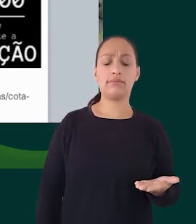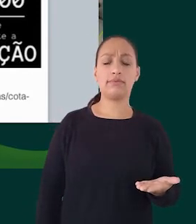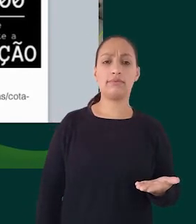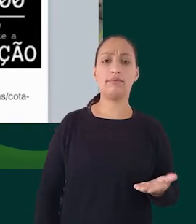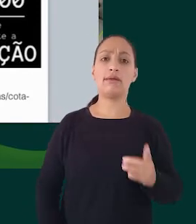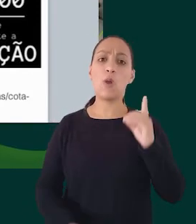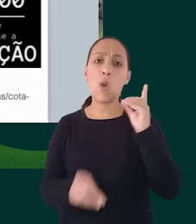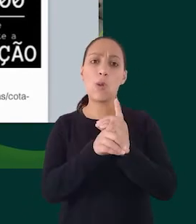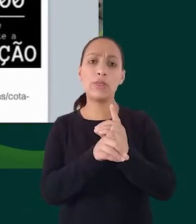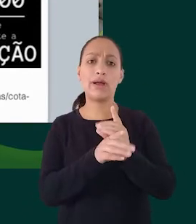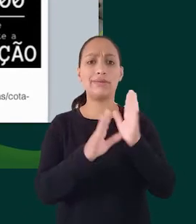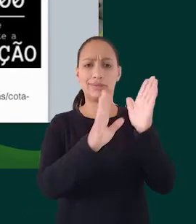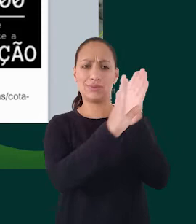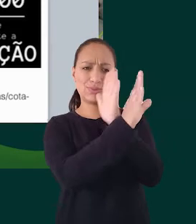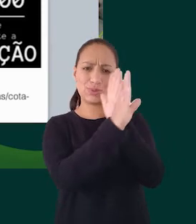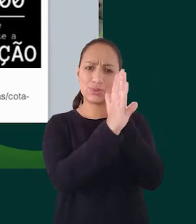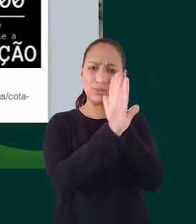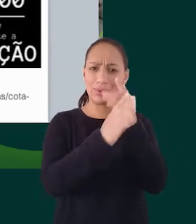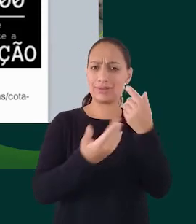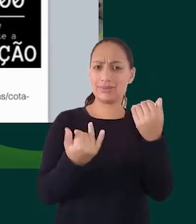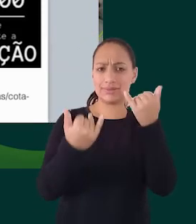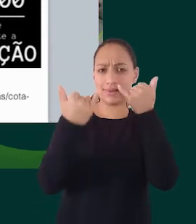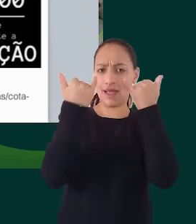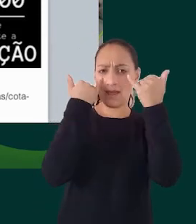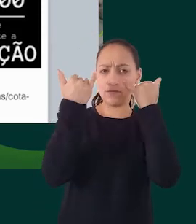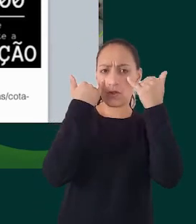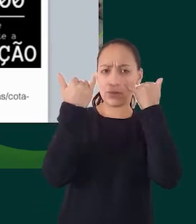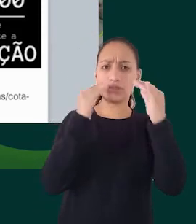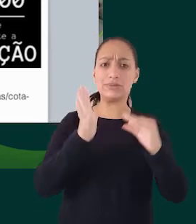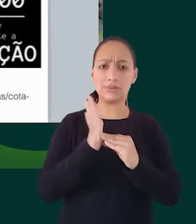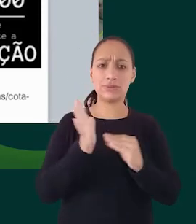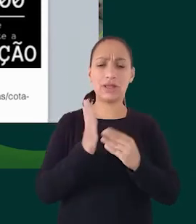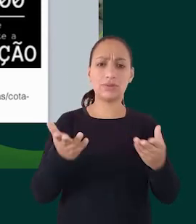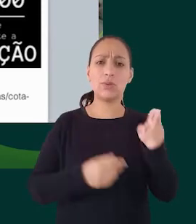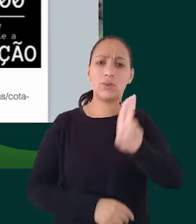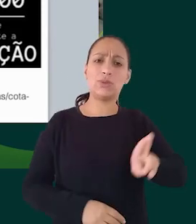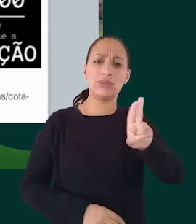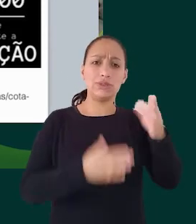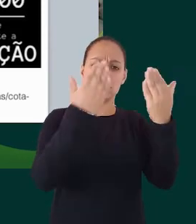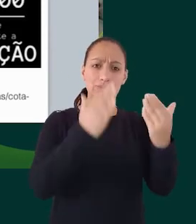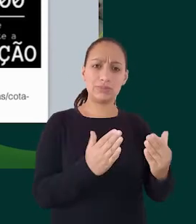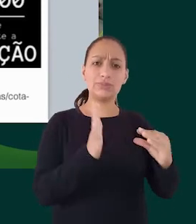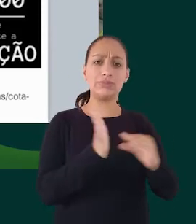encontrar suspeitas nos dados, utilizando machine learning para agrupar.